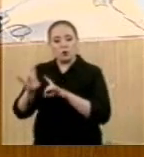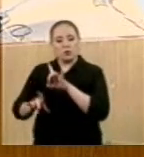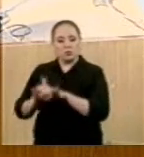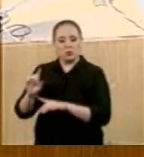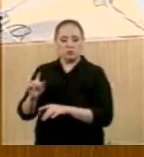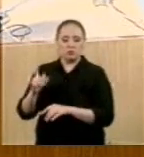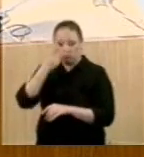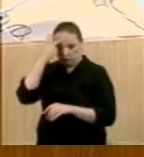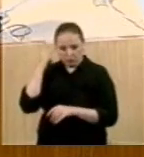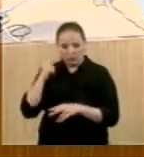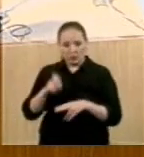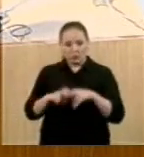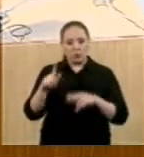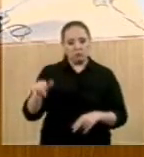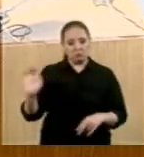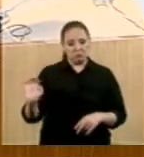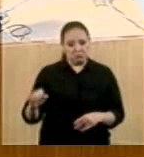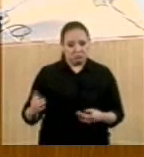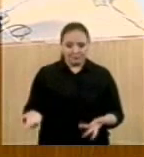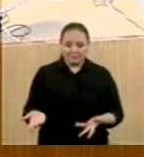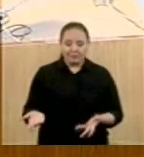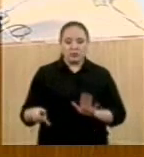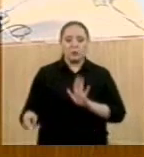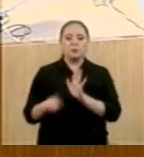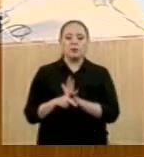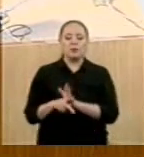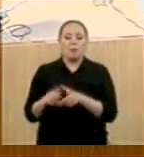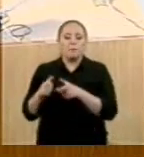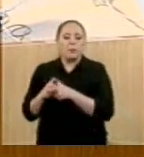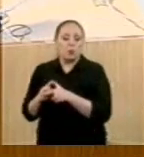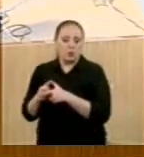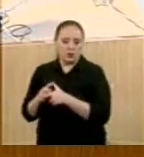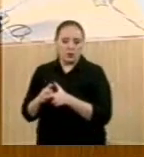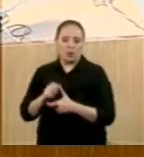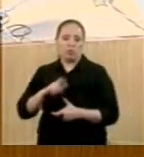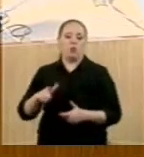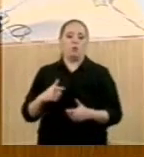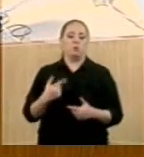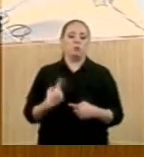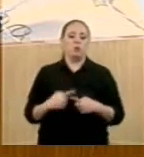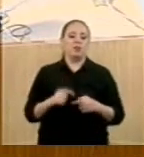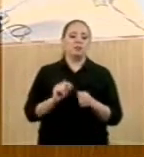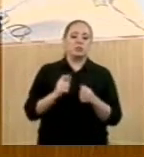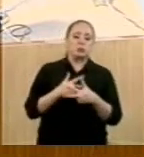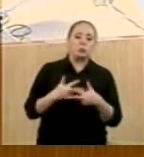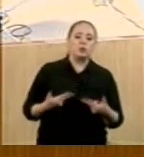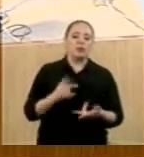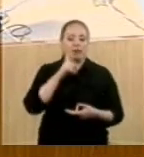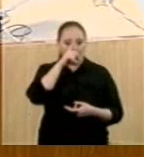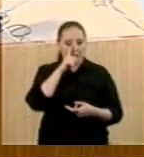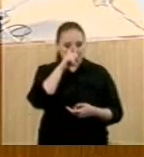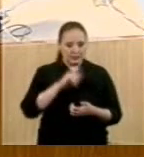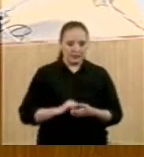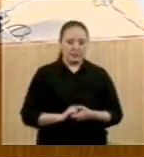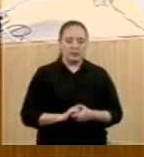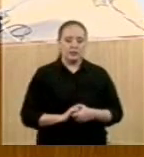pelo fato de serem como são, de pertencerem a uma minoria e não por atuarem de maneira arriscada. Há,